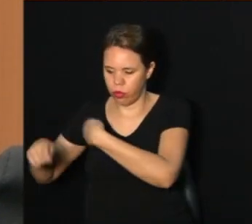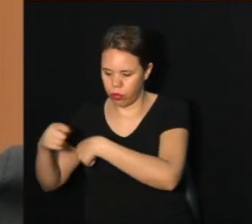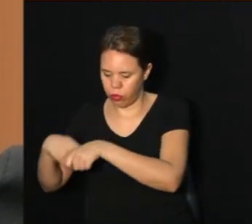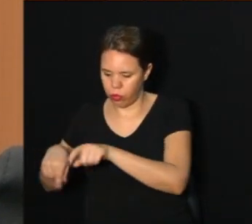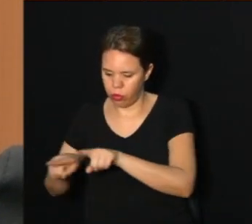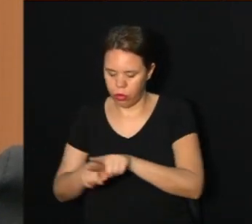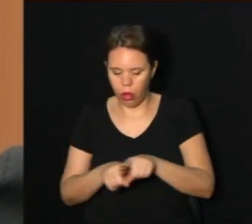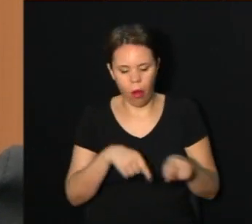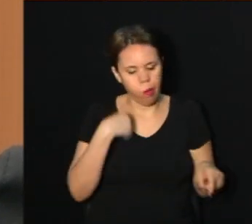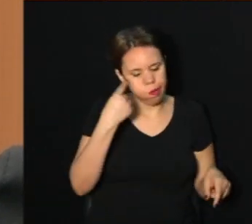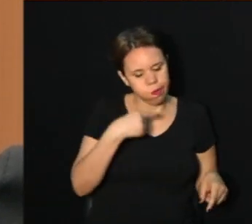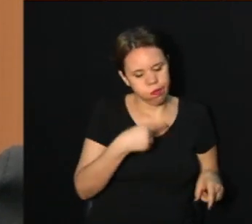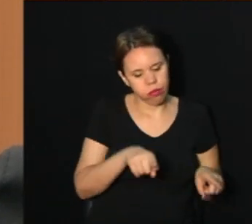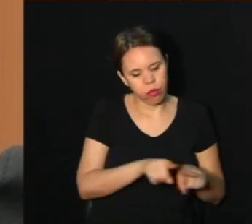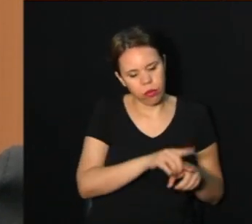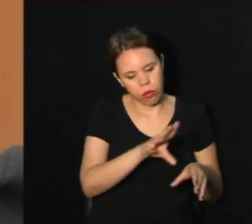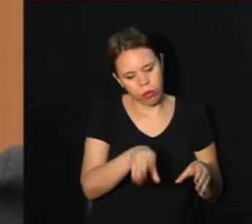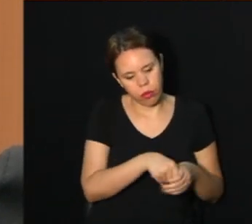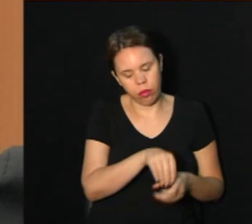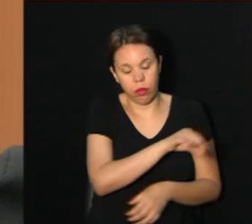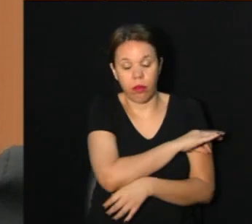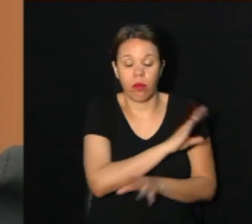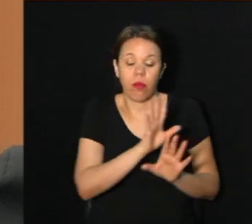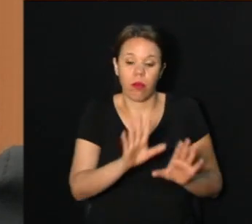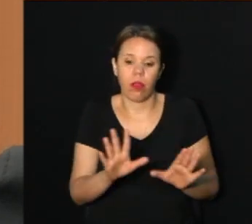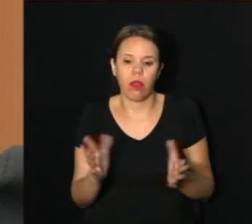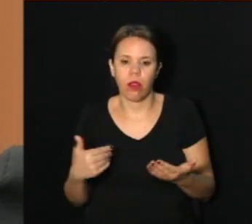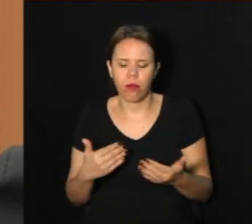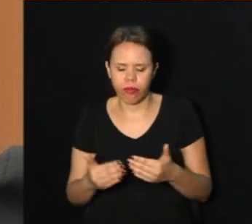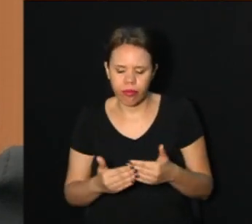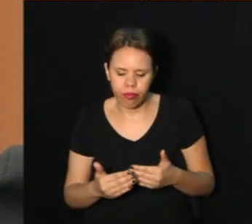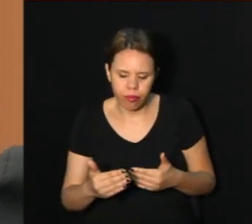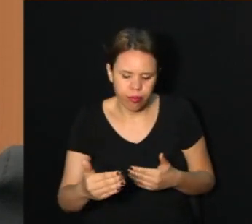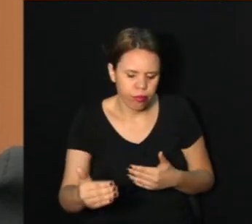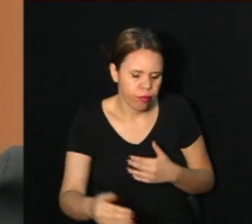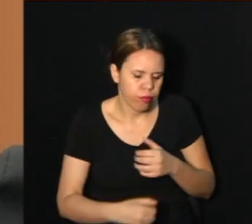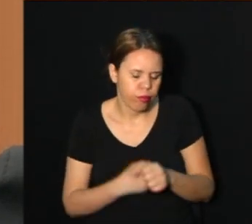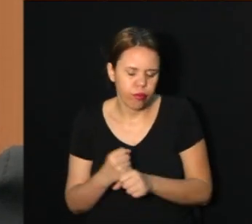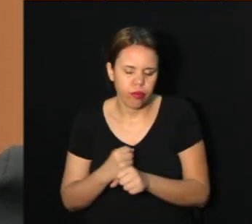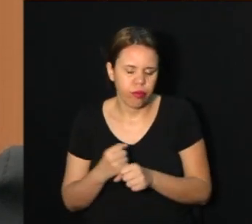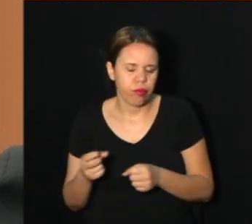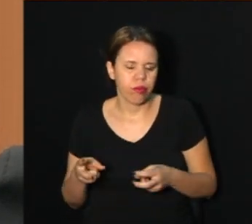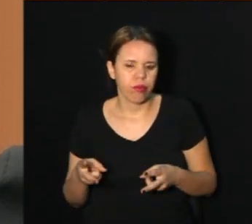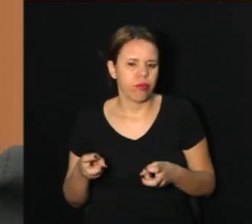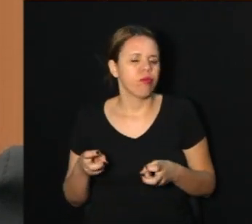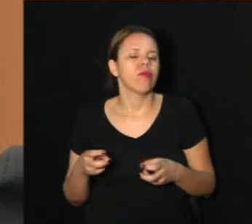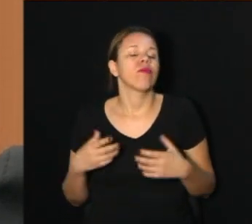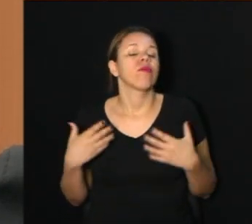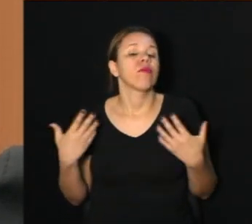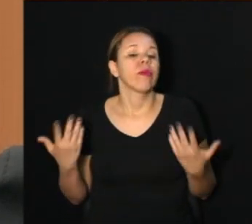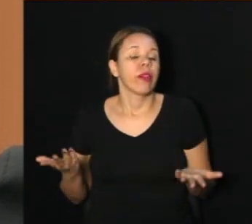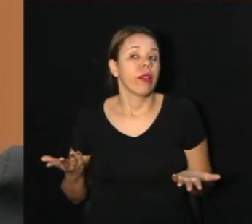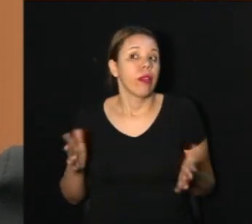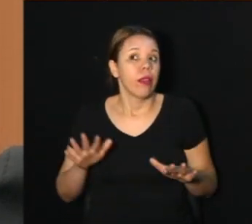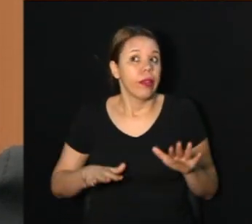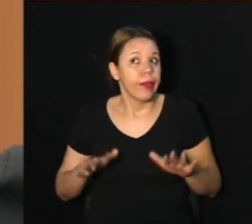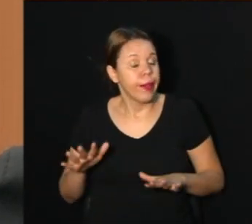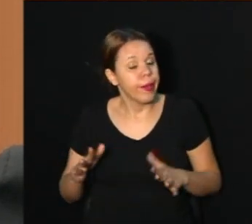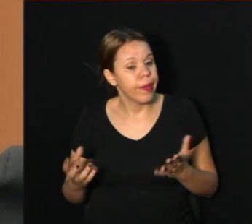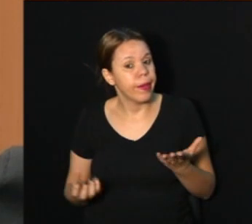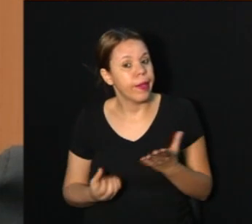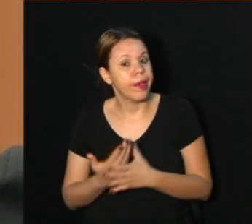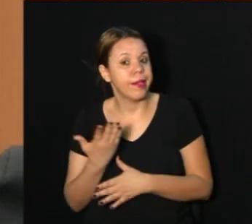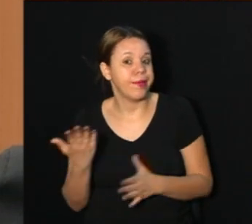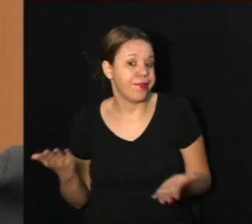a advocacia contenciosa. E, ao longo do tempo, ao longo de todos esses anos, percebemos o quanto isso acabava por, no